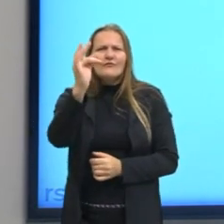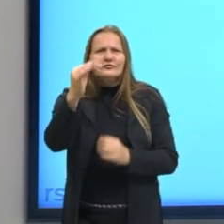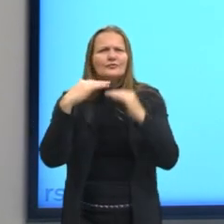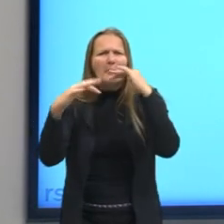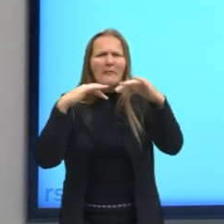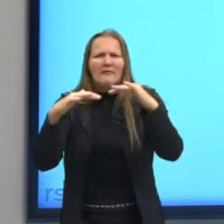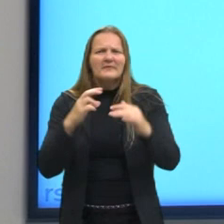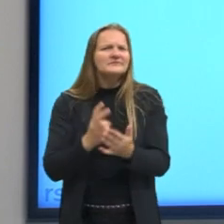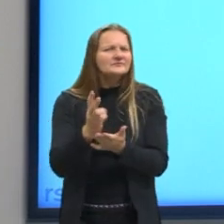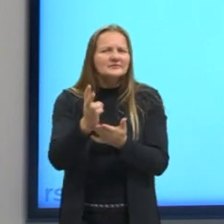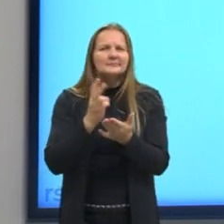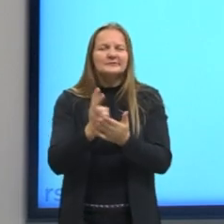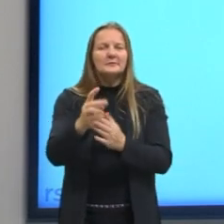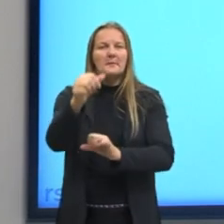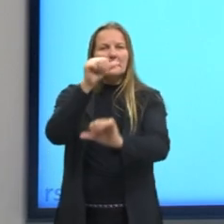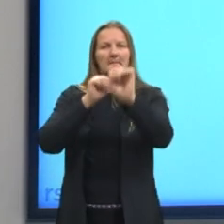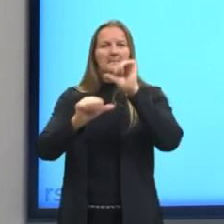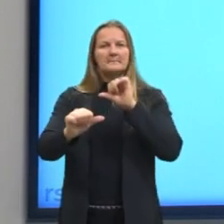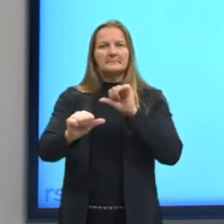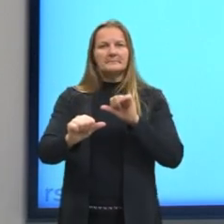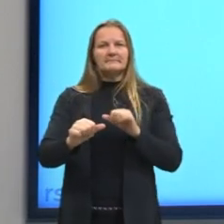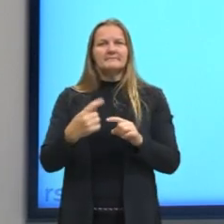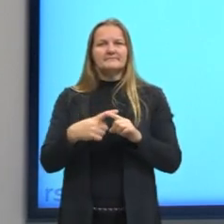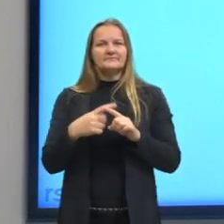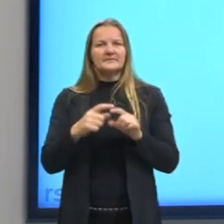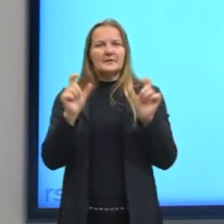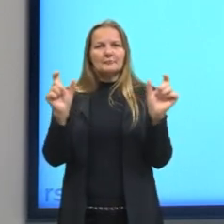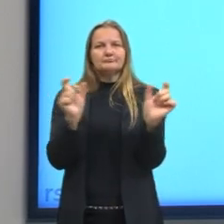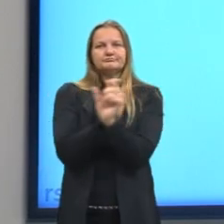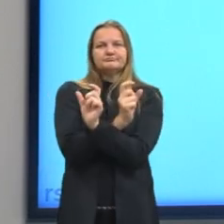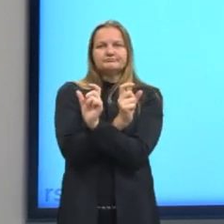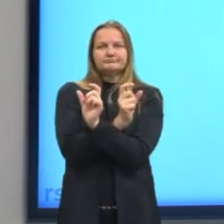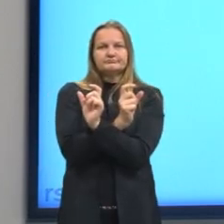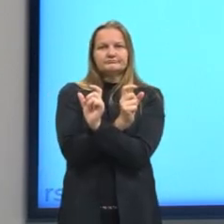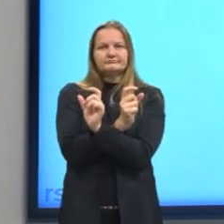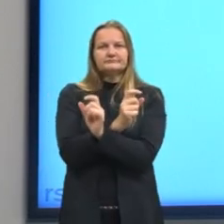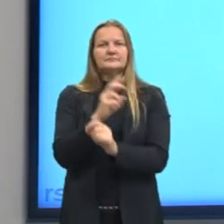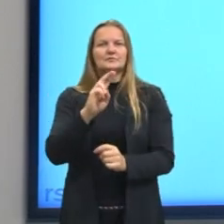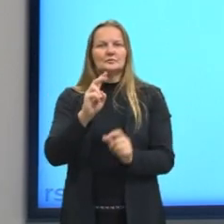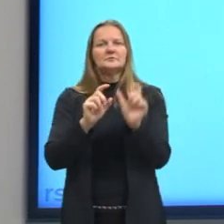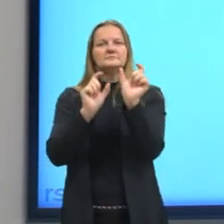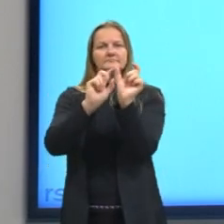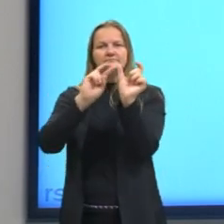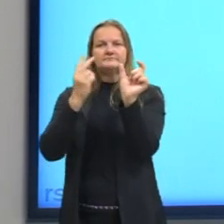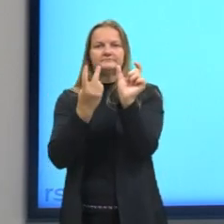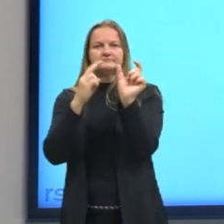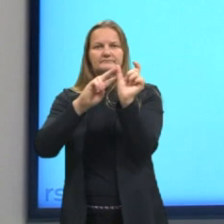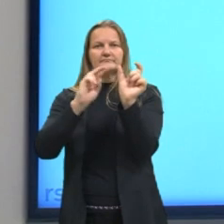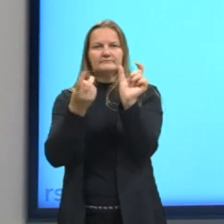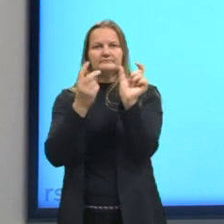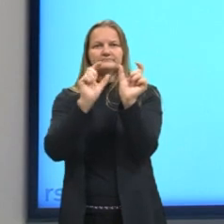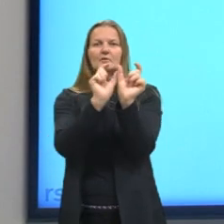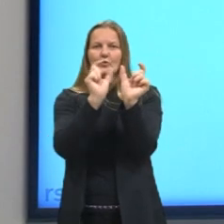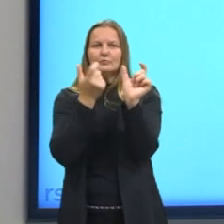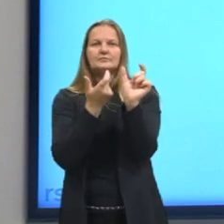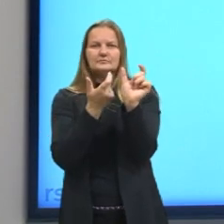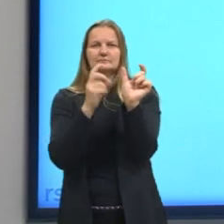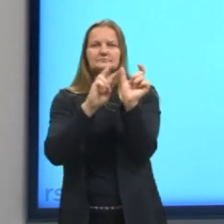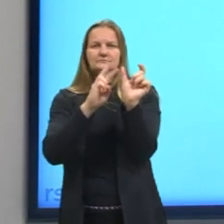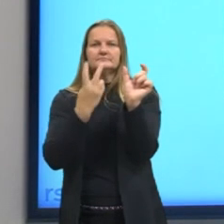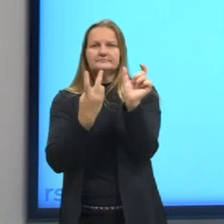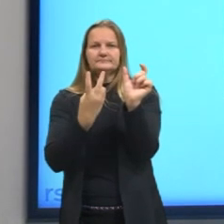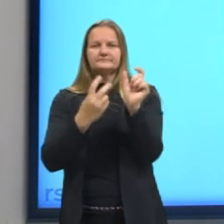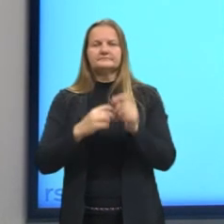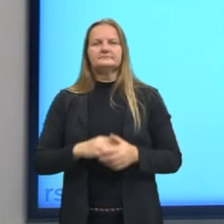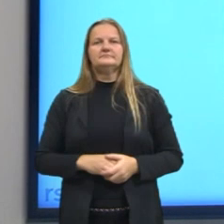invertida né essa inversão busca nesses termos é o que a gente vai chamar de em Pedra do que a nossa primeira